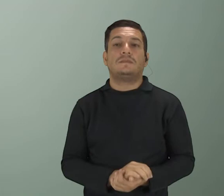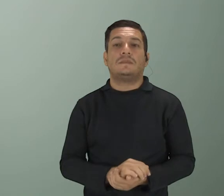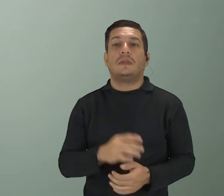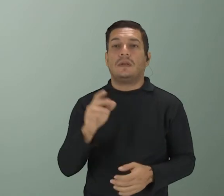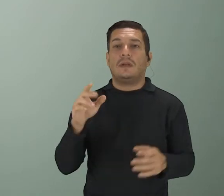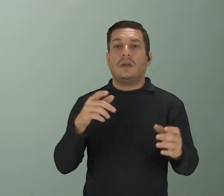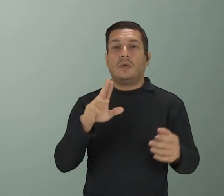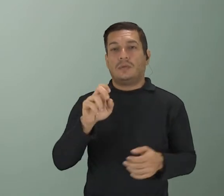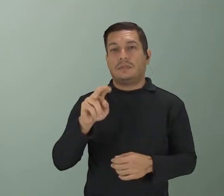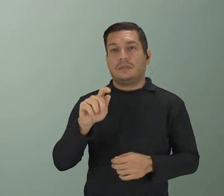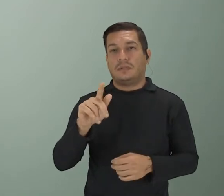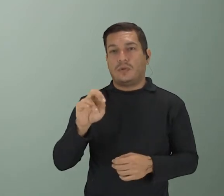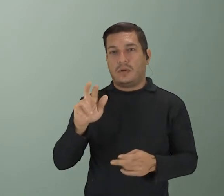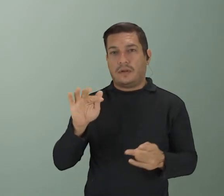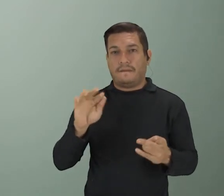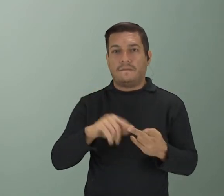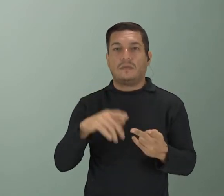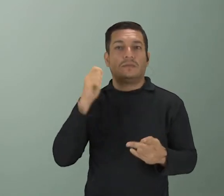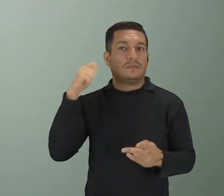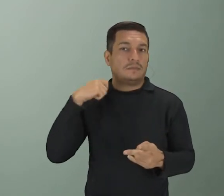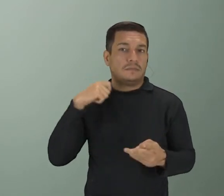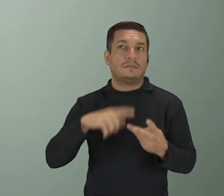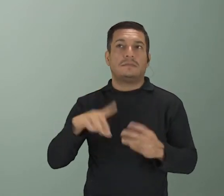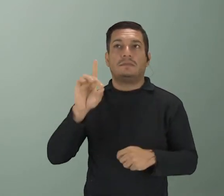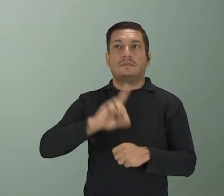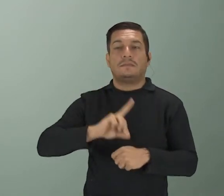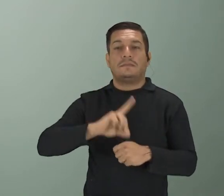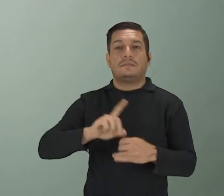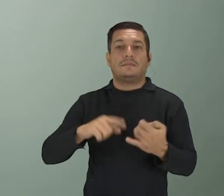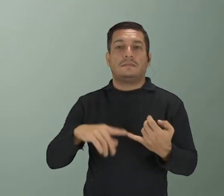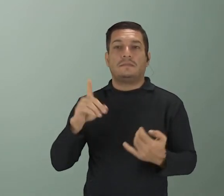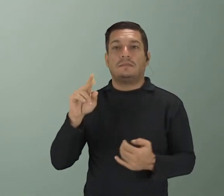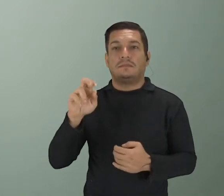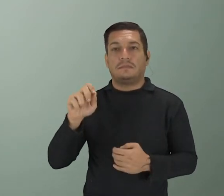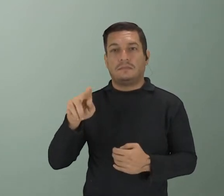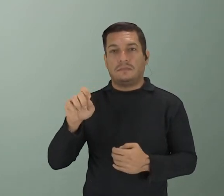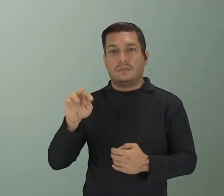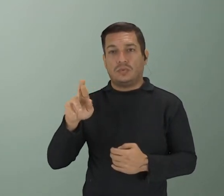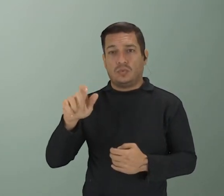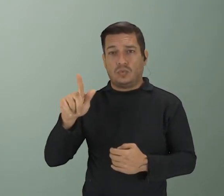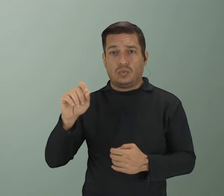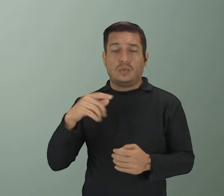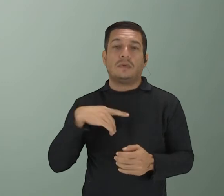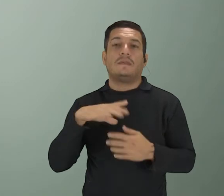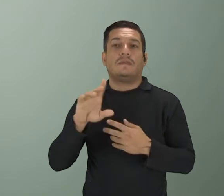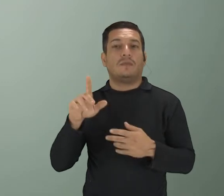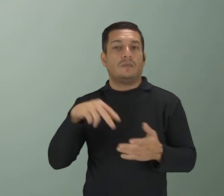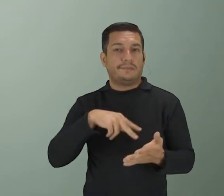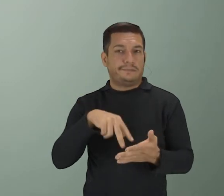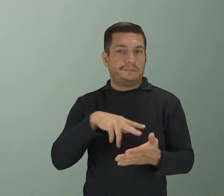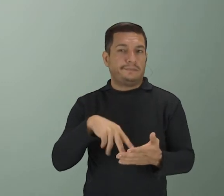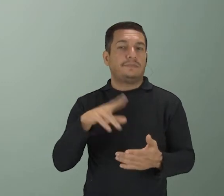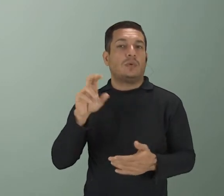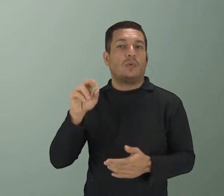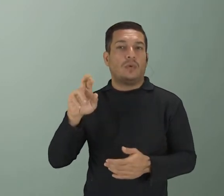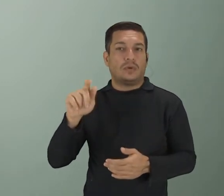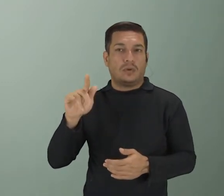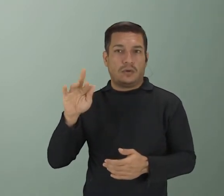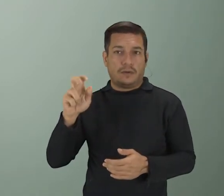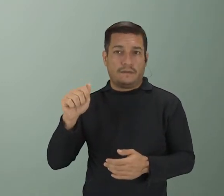O cenógrafo, o ator, o diretor, o dramaturgo, o coreógrafo, o